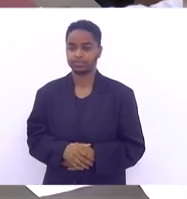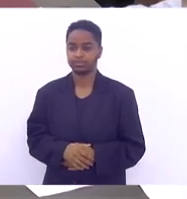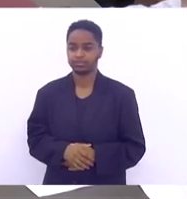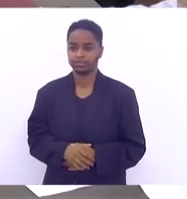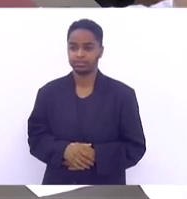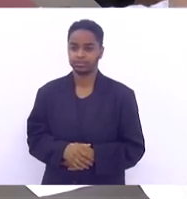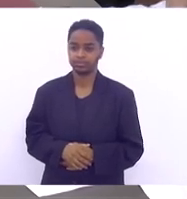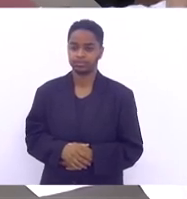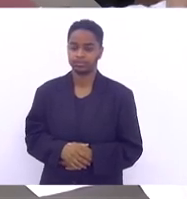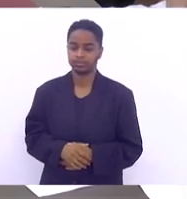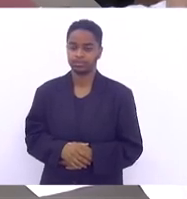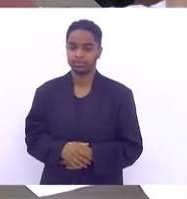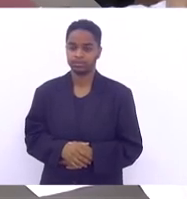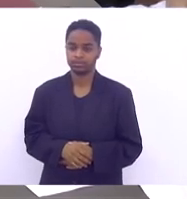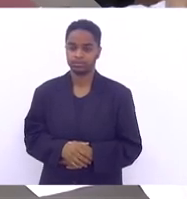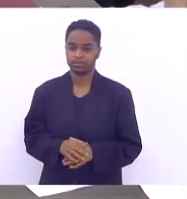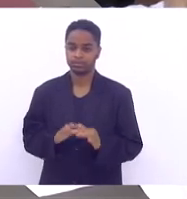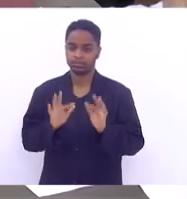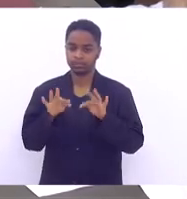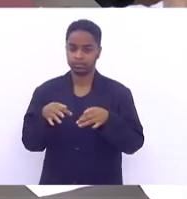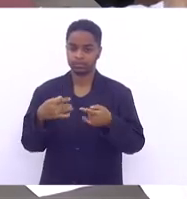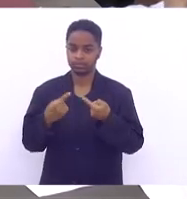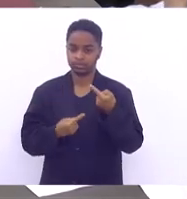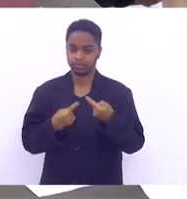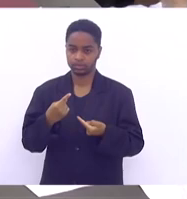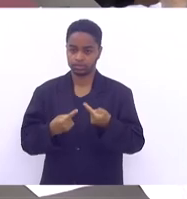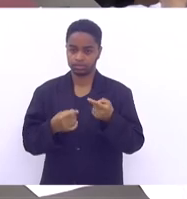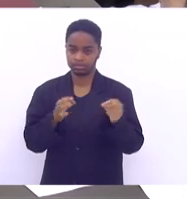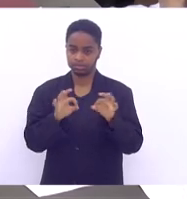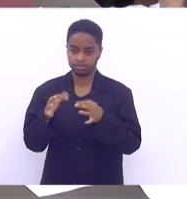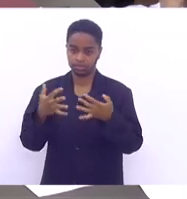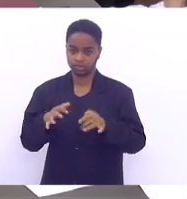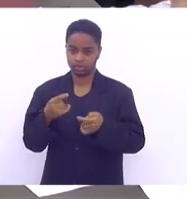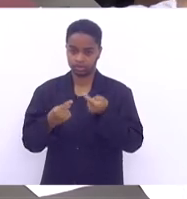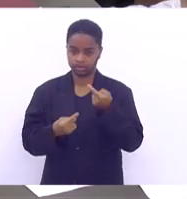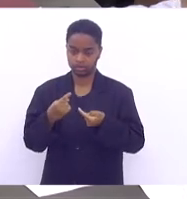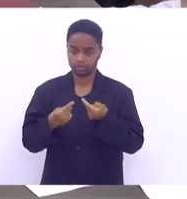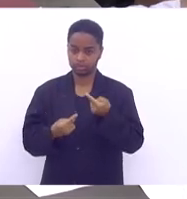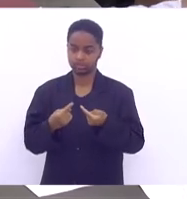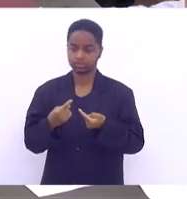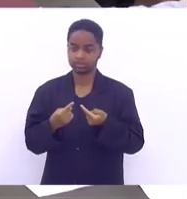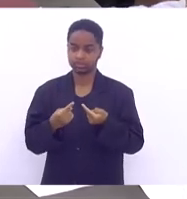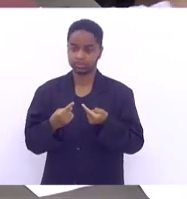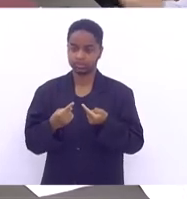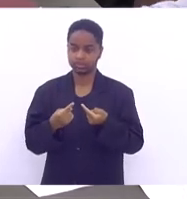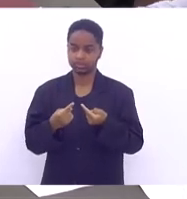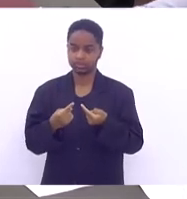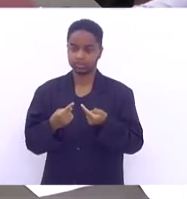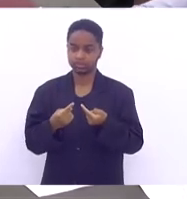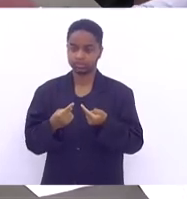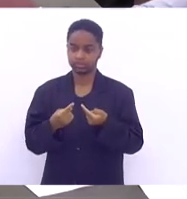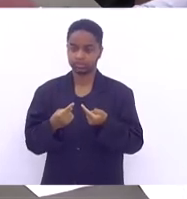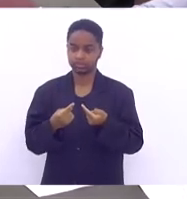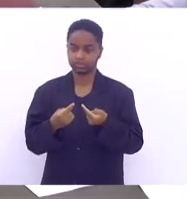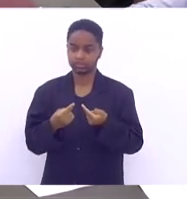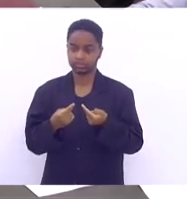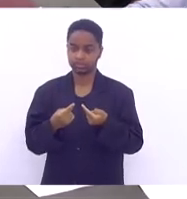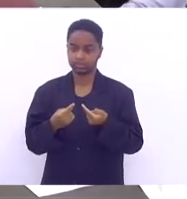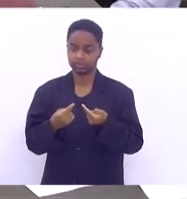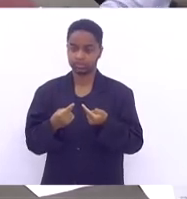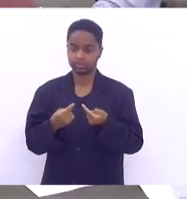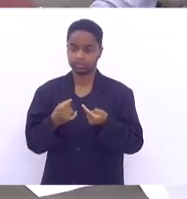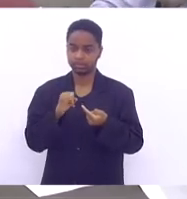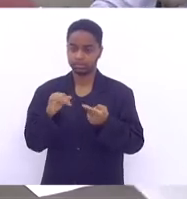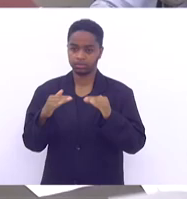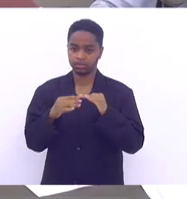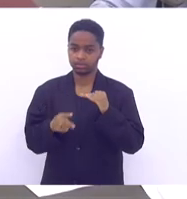Item, encerrada a discussão. Não havendo quem queira discutir, encerrada a discussão.